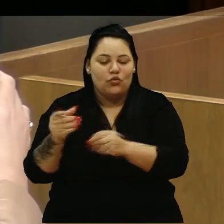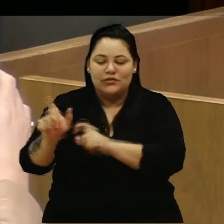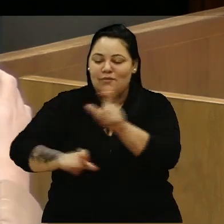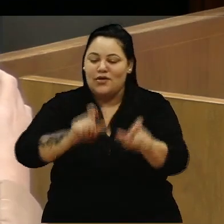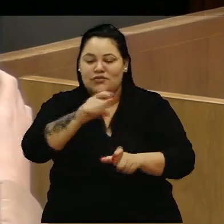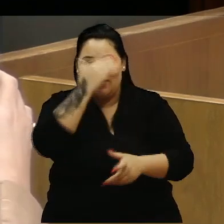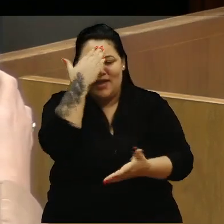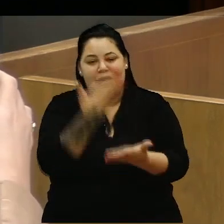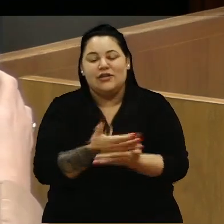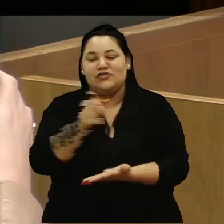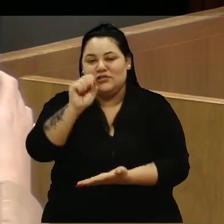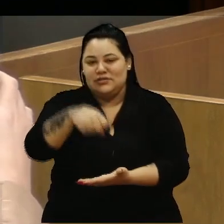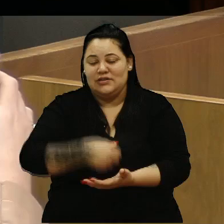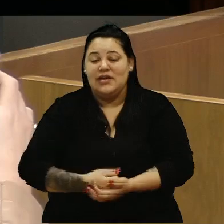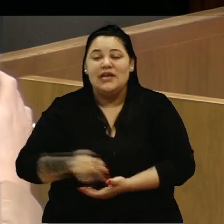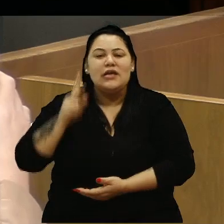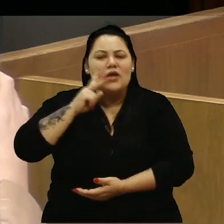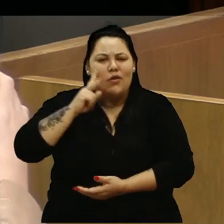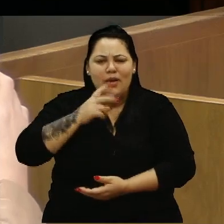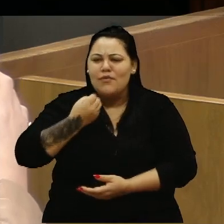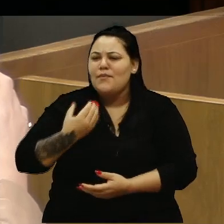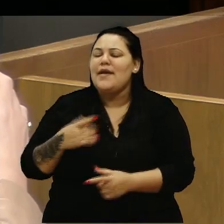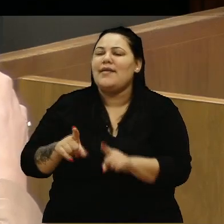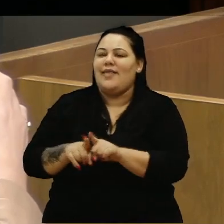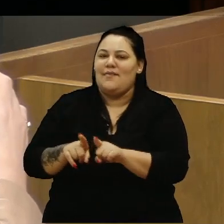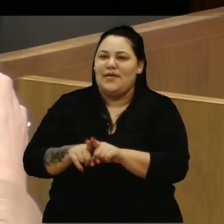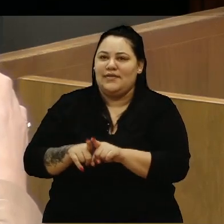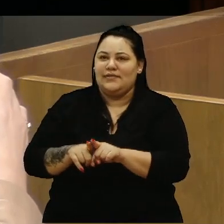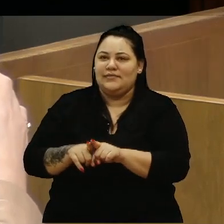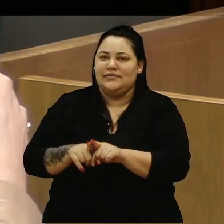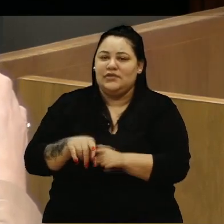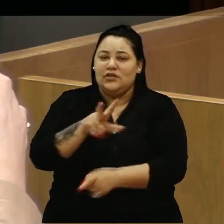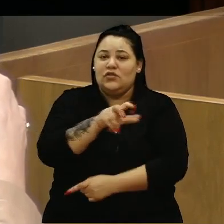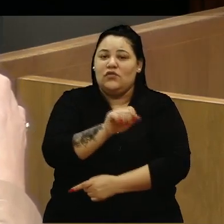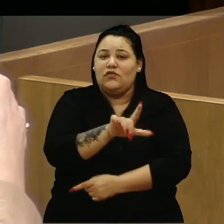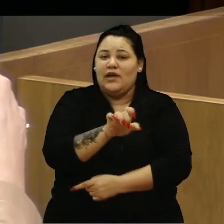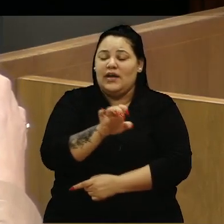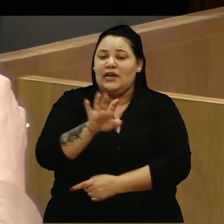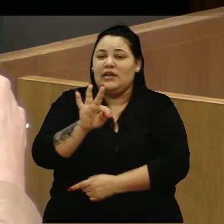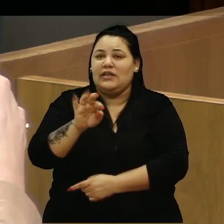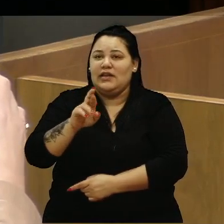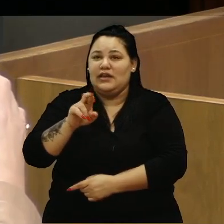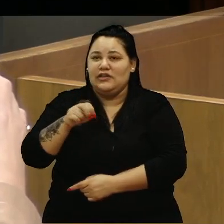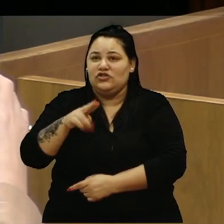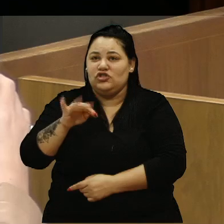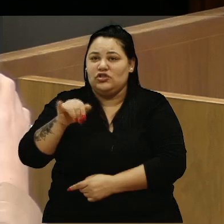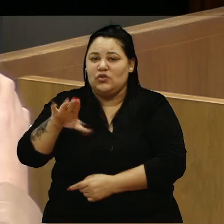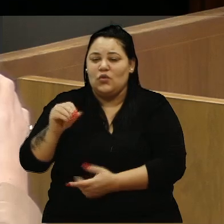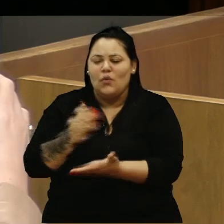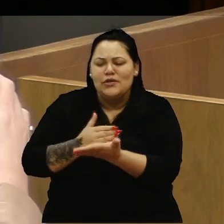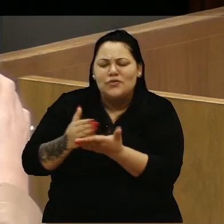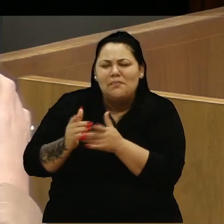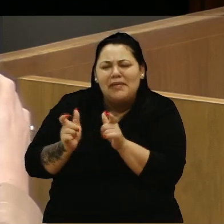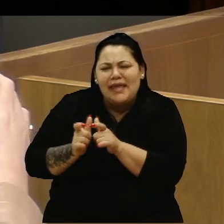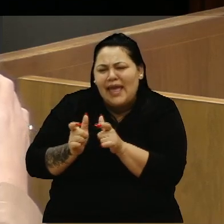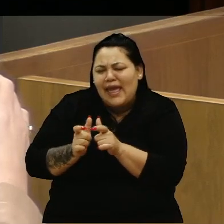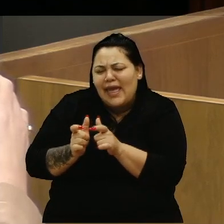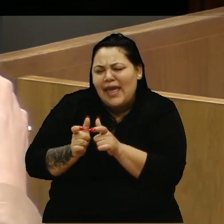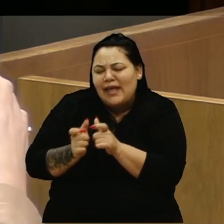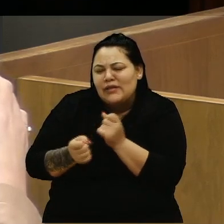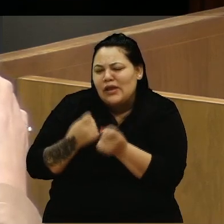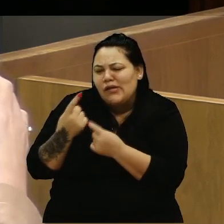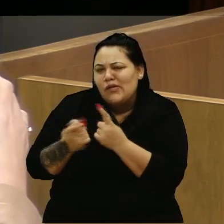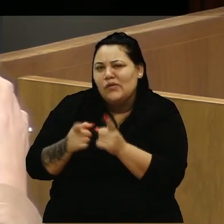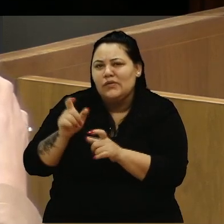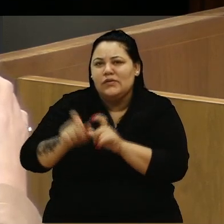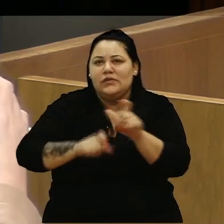nisso. E eu lembro muito bem de quando o Vale Trentino começou tímido e que algumas